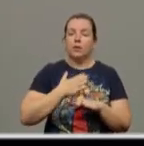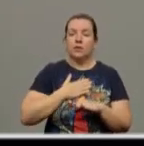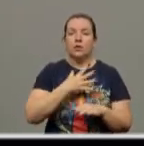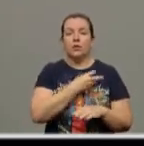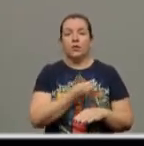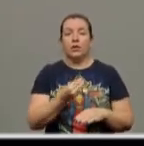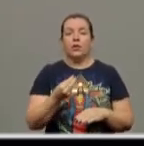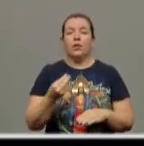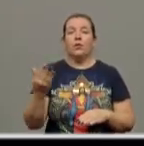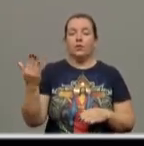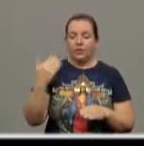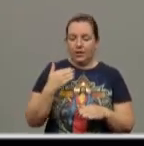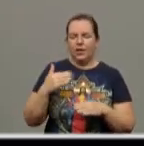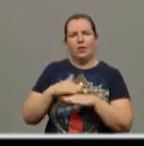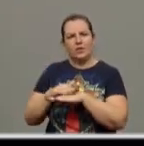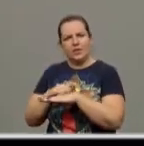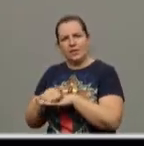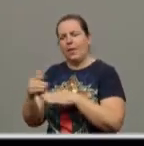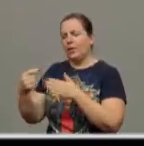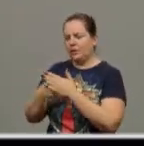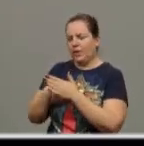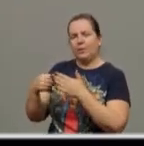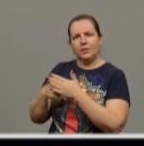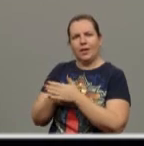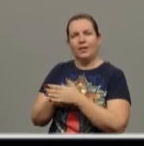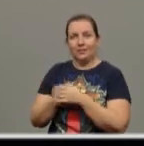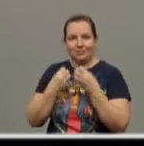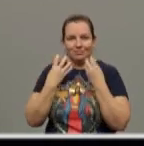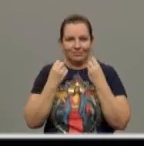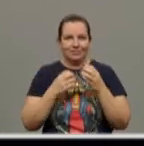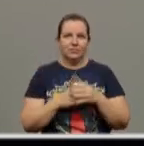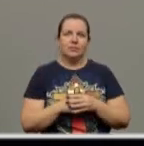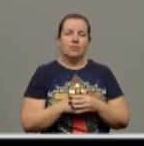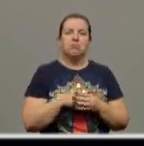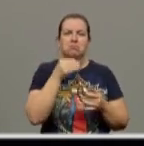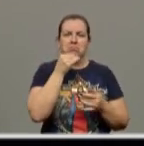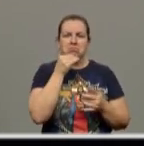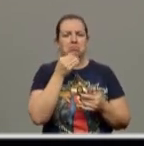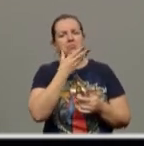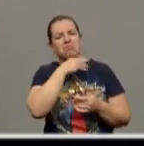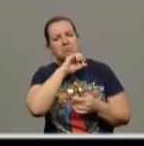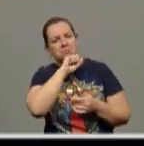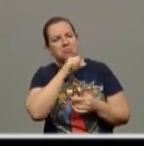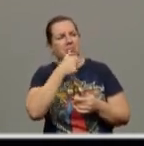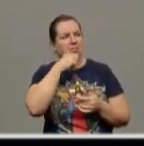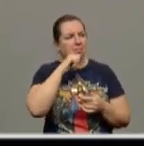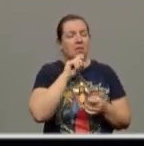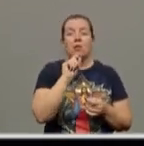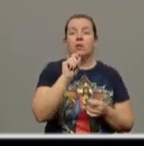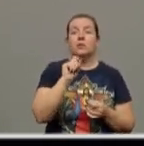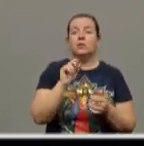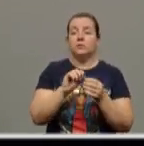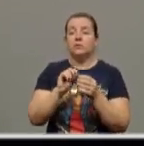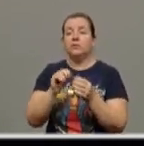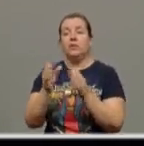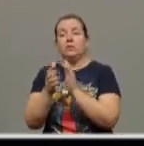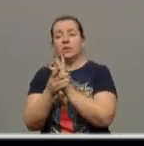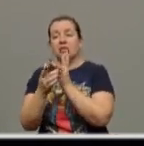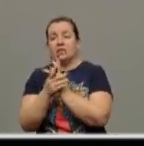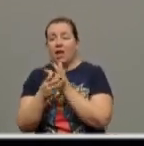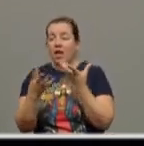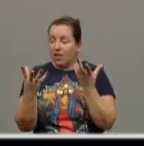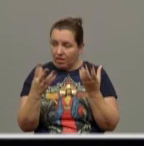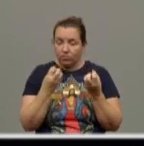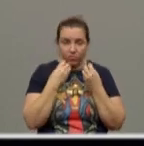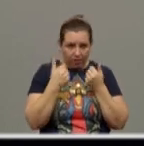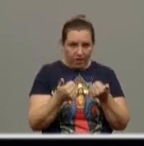aconselhar. Pai, mãe, eu estou pensando nisso, o que, que vocês acham? Pai, mãe, eu estou pensando em casar com fulano de tal. O que o senhor acha? O que a senhora acha, mãe?